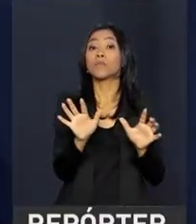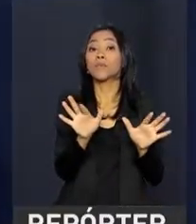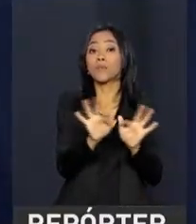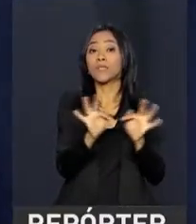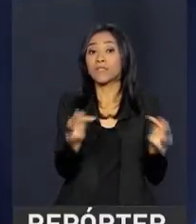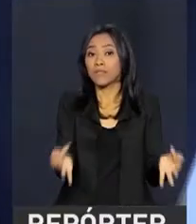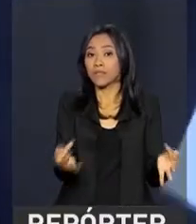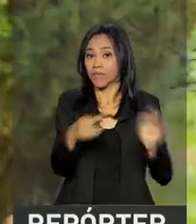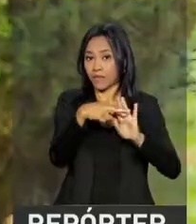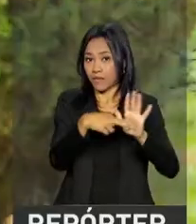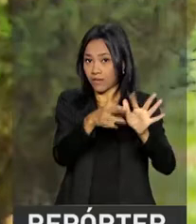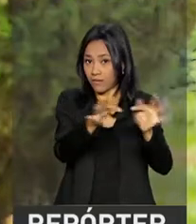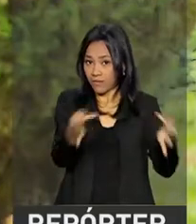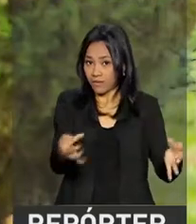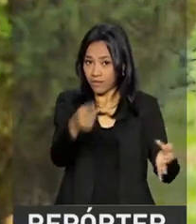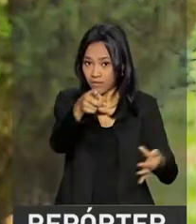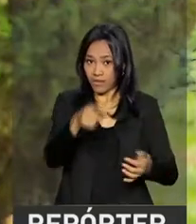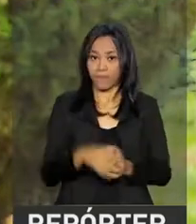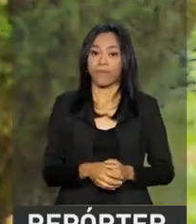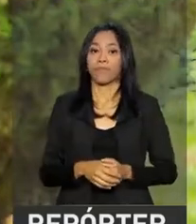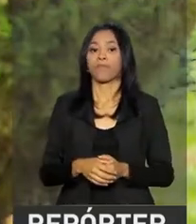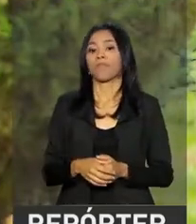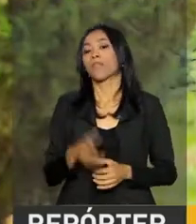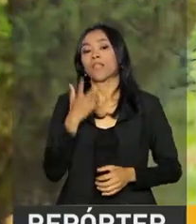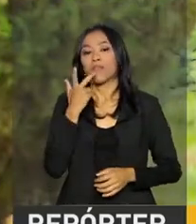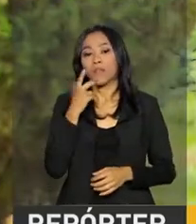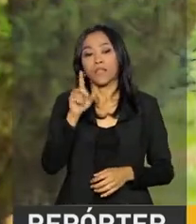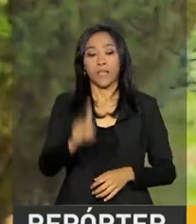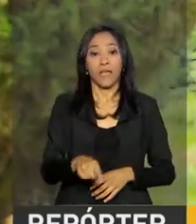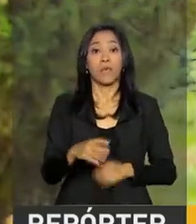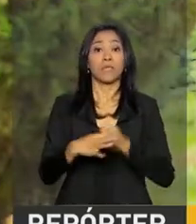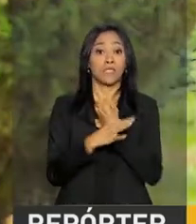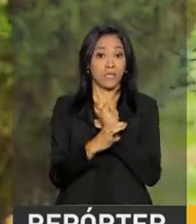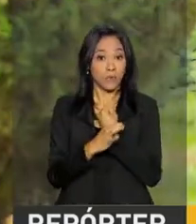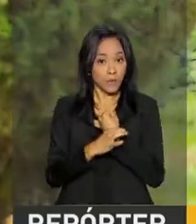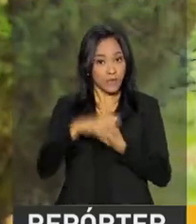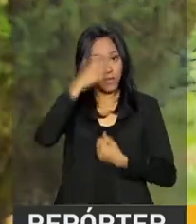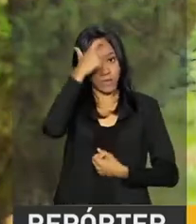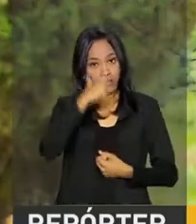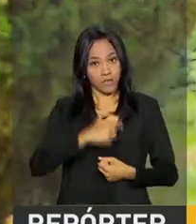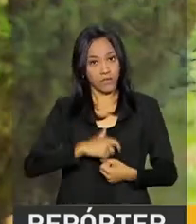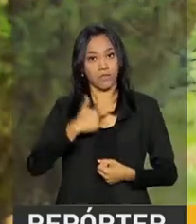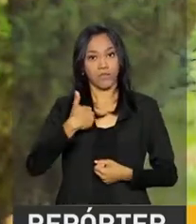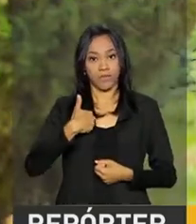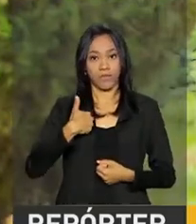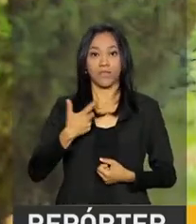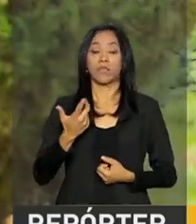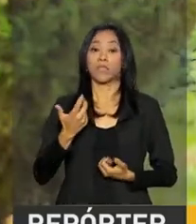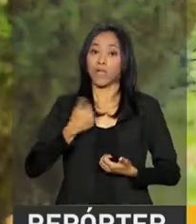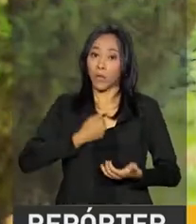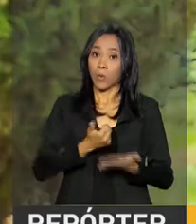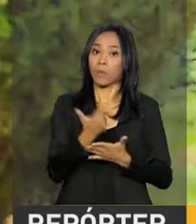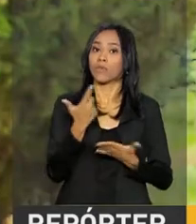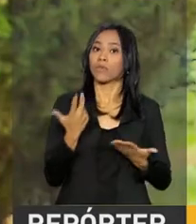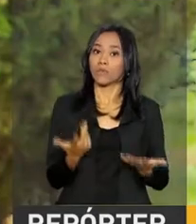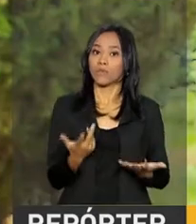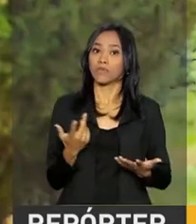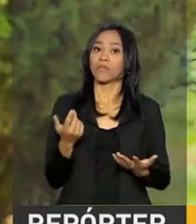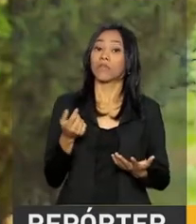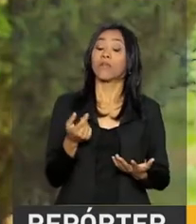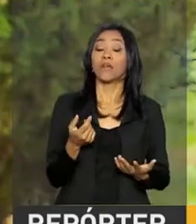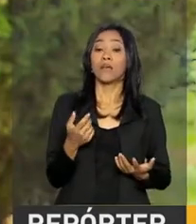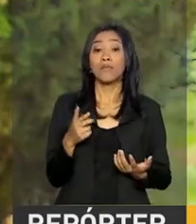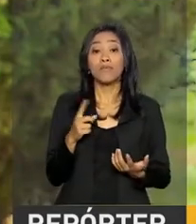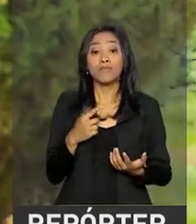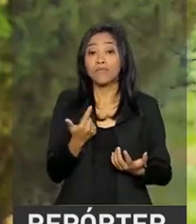o pequeno empresário. É uma garantia para você, é uma garantia para quem está te contratando, para quem está comprando o seu produto. Então não tem